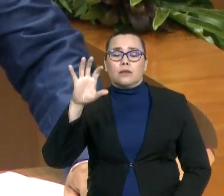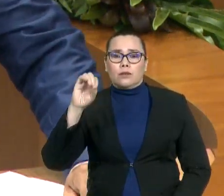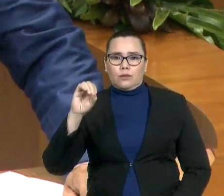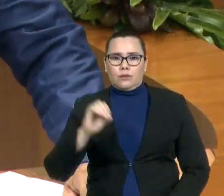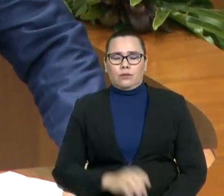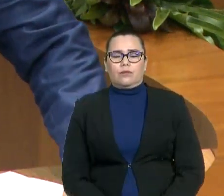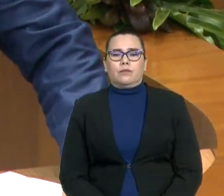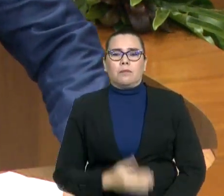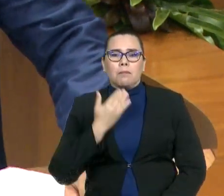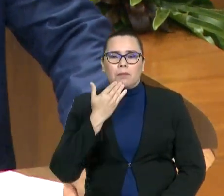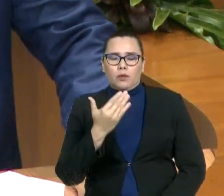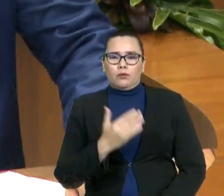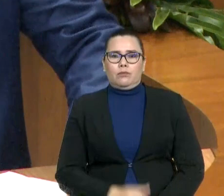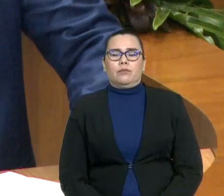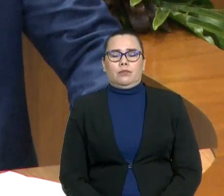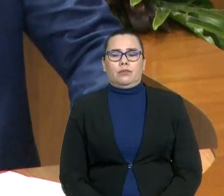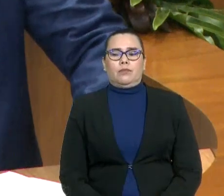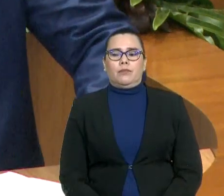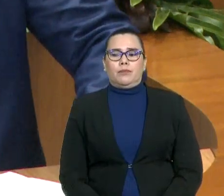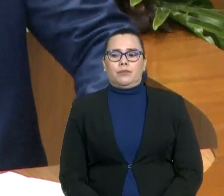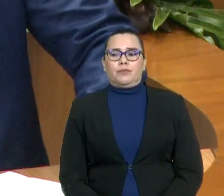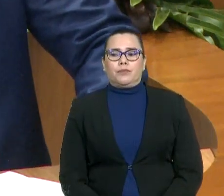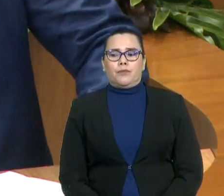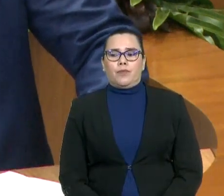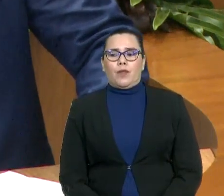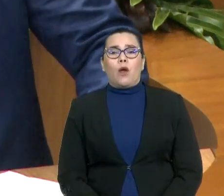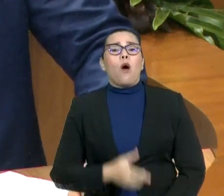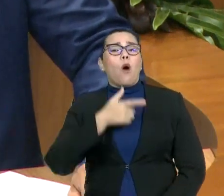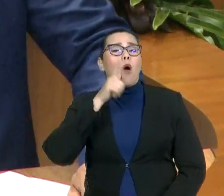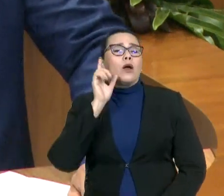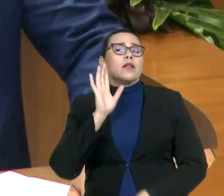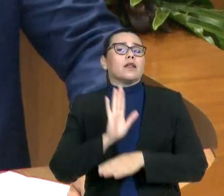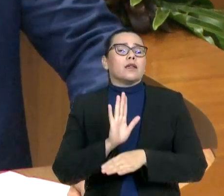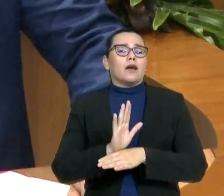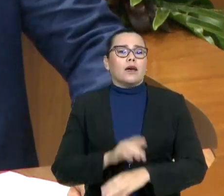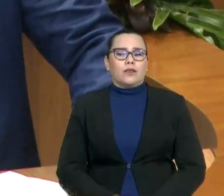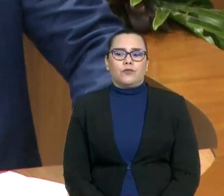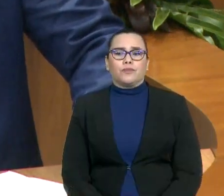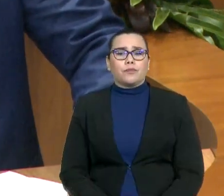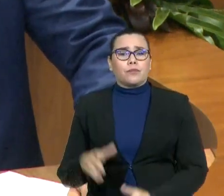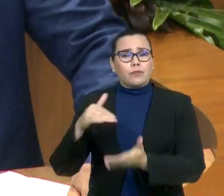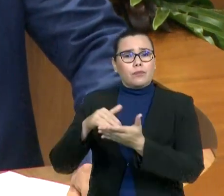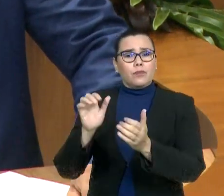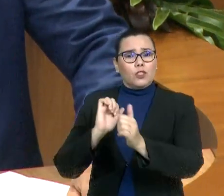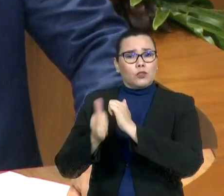Senhor presidente, na tarde de ontem, fui recebido pelo secretário de Esporte do Estado do Maranhão